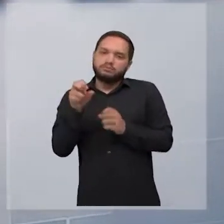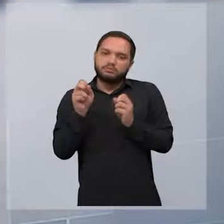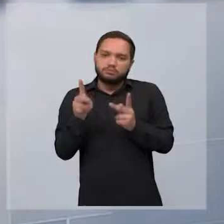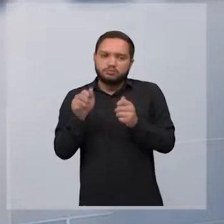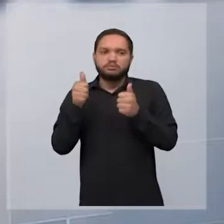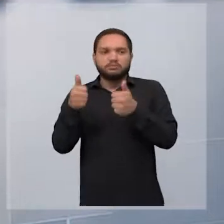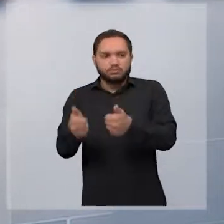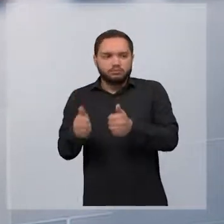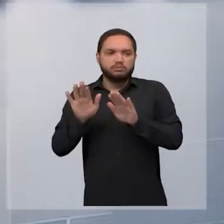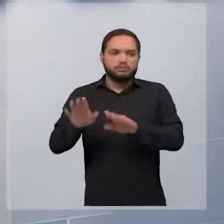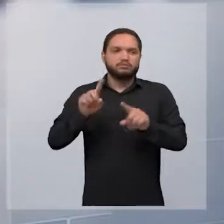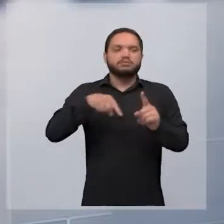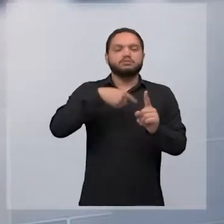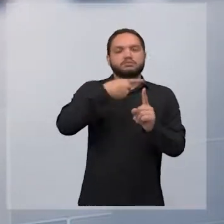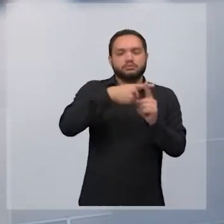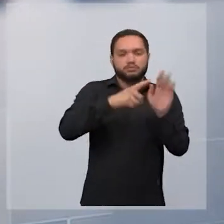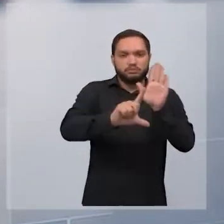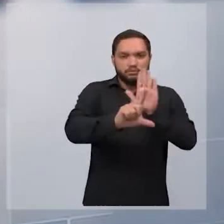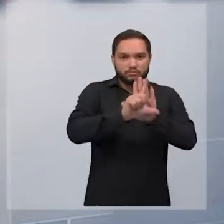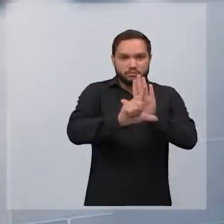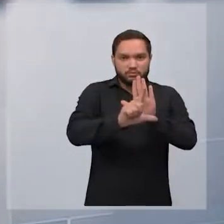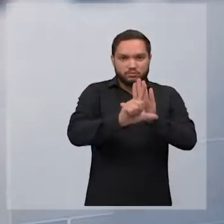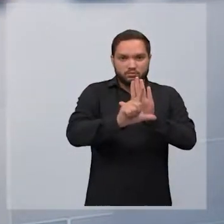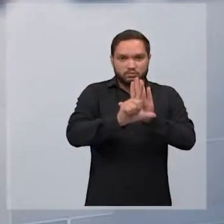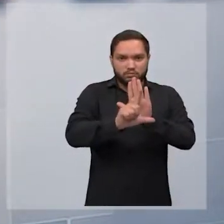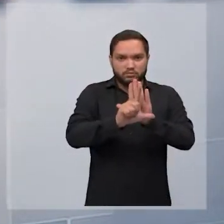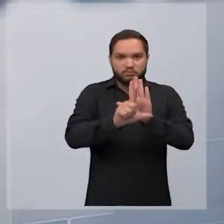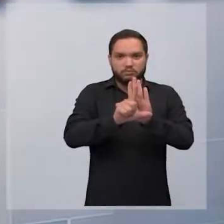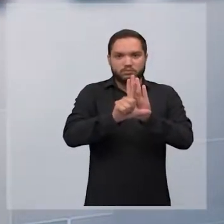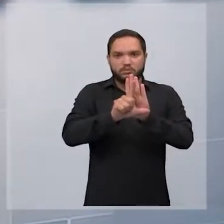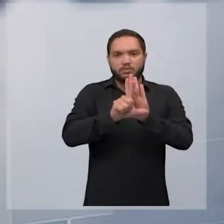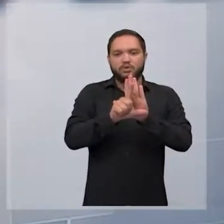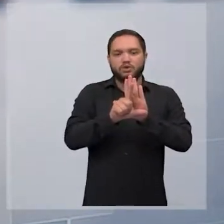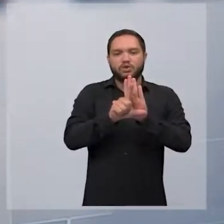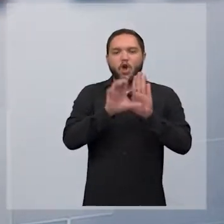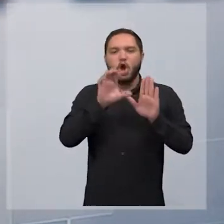também pela lei do Código de Defesa do Consumidor.